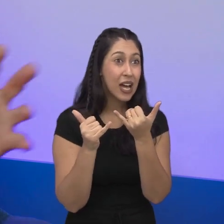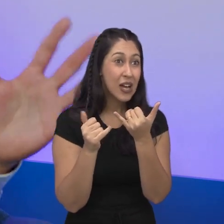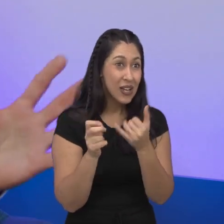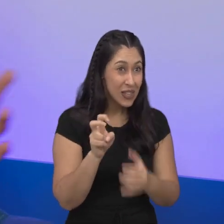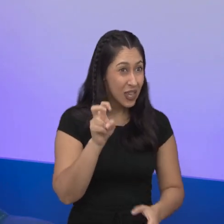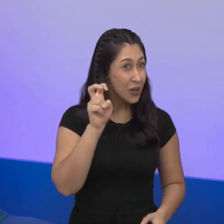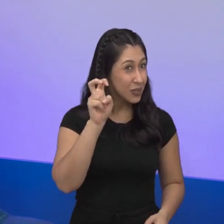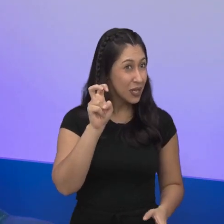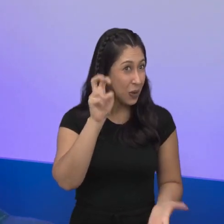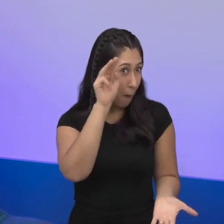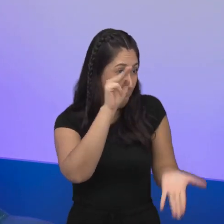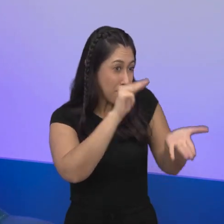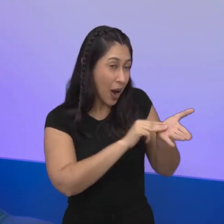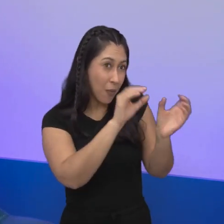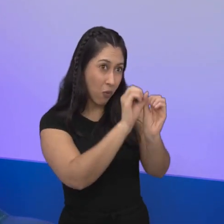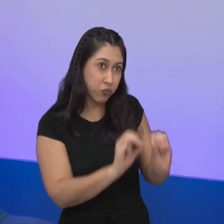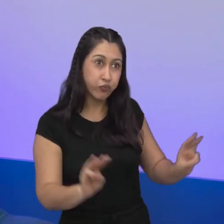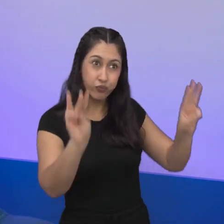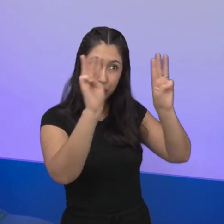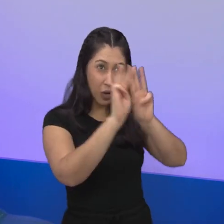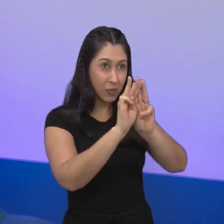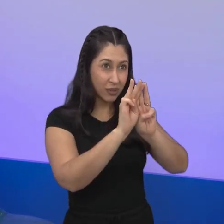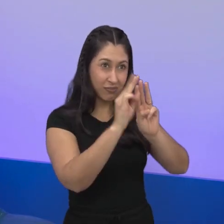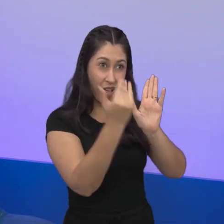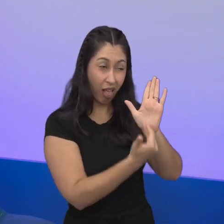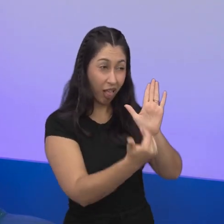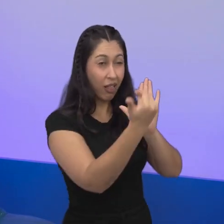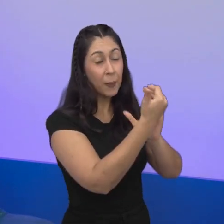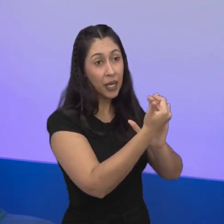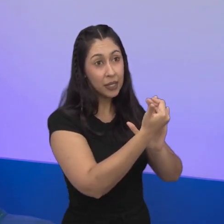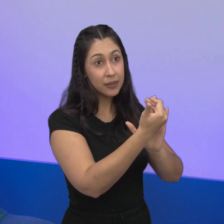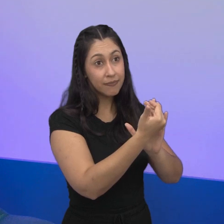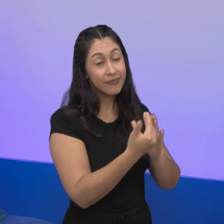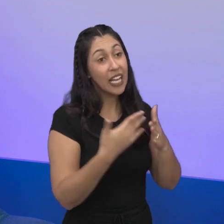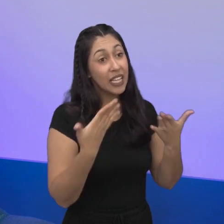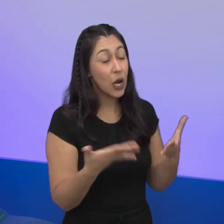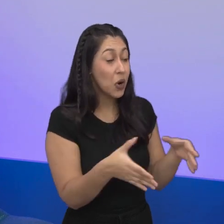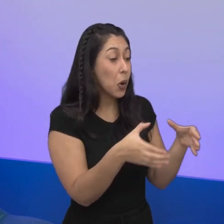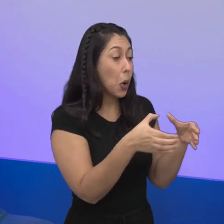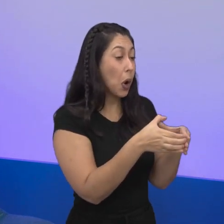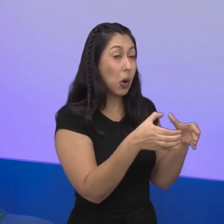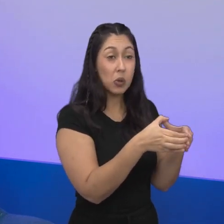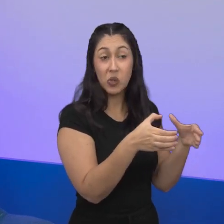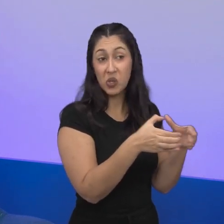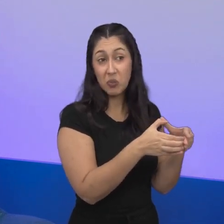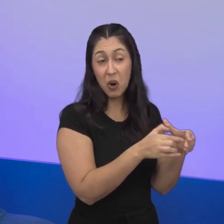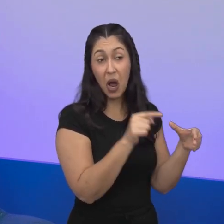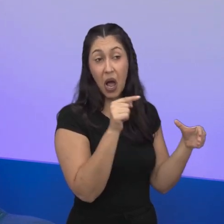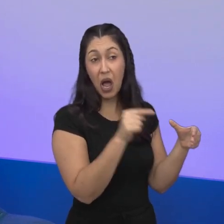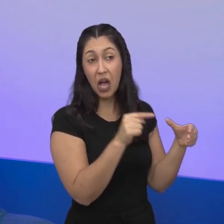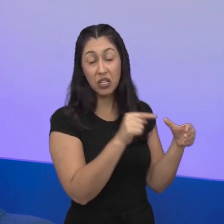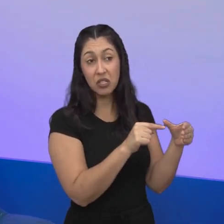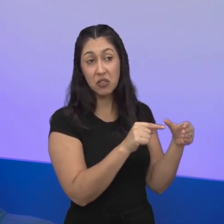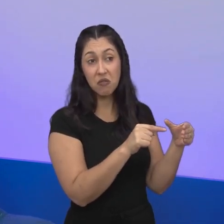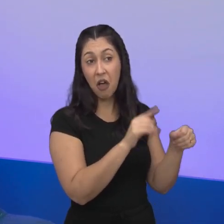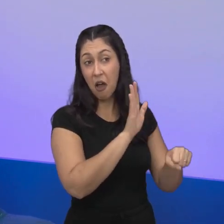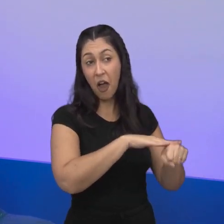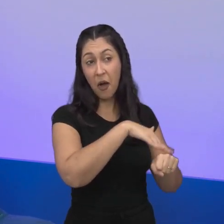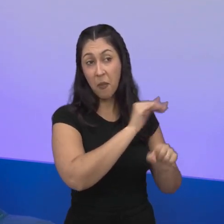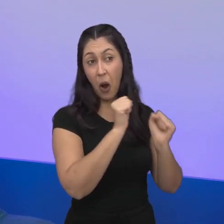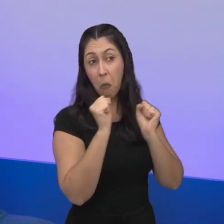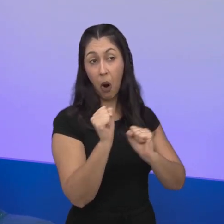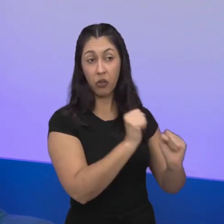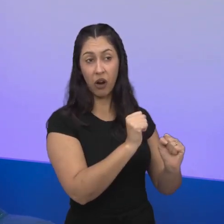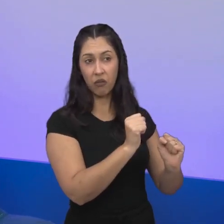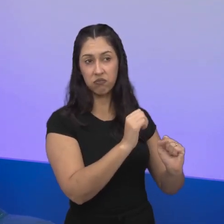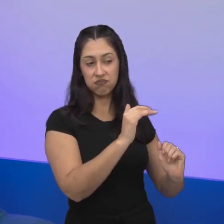membros permanentes do Conselho da ONU. Então, Sim. Acabam que você teria, assim, um grupo que, por algum motivo, teria, de alguma forma, mais poder do que